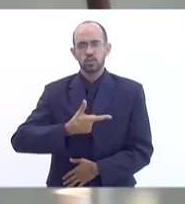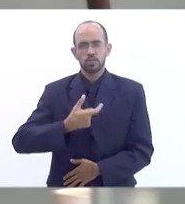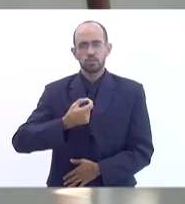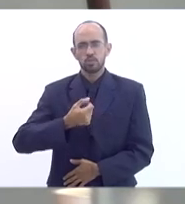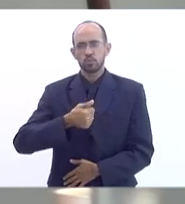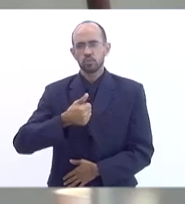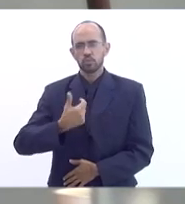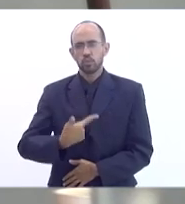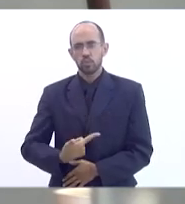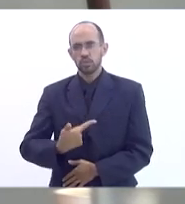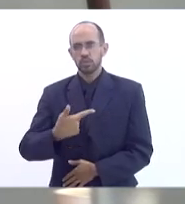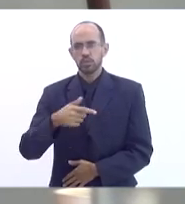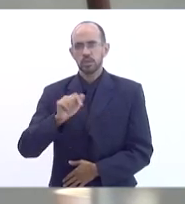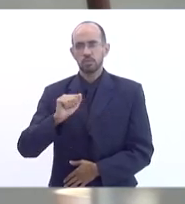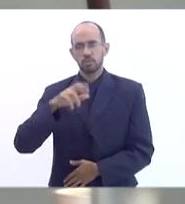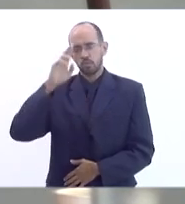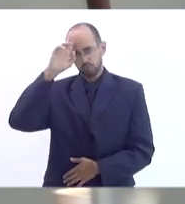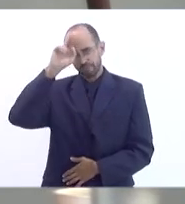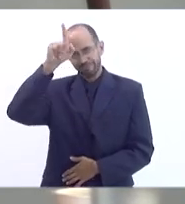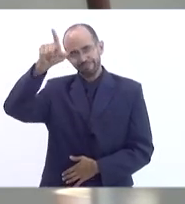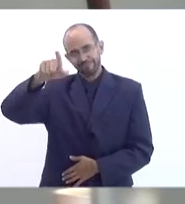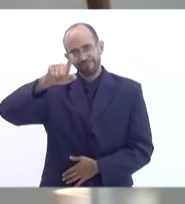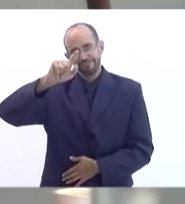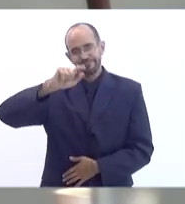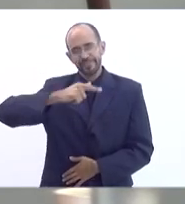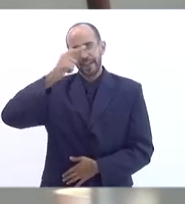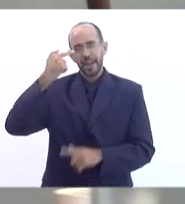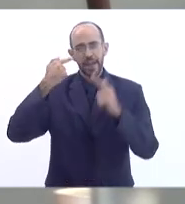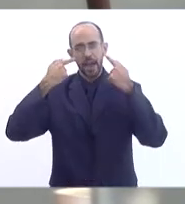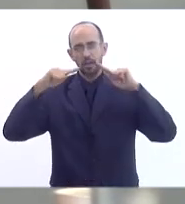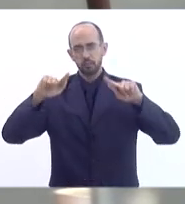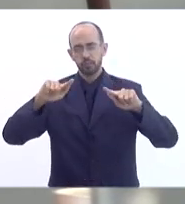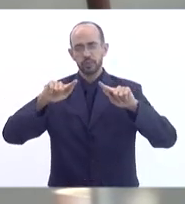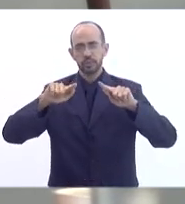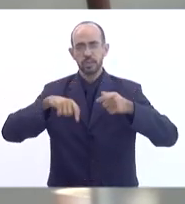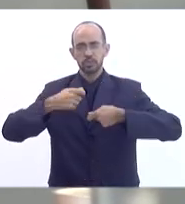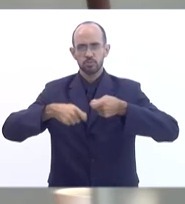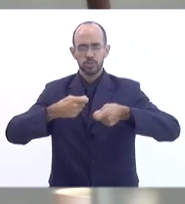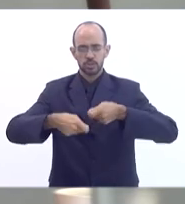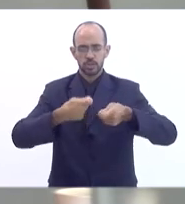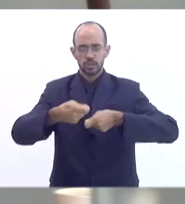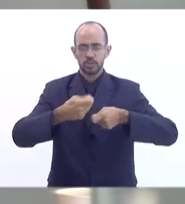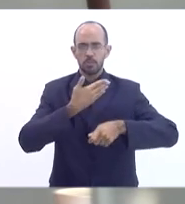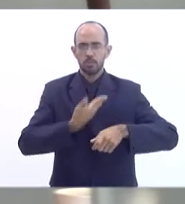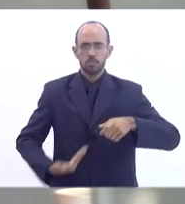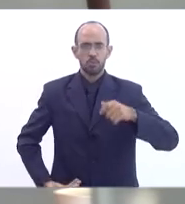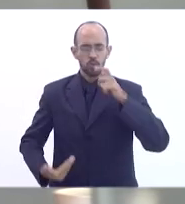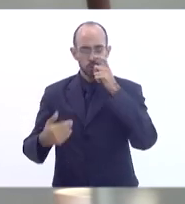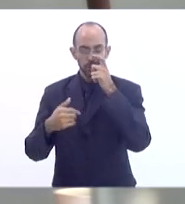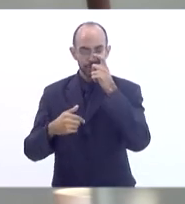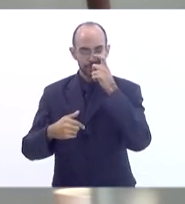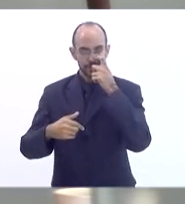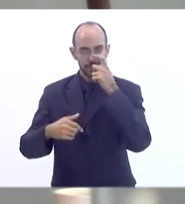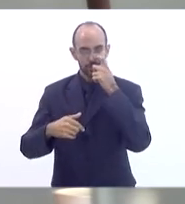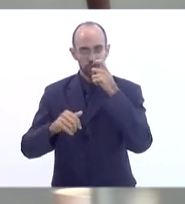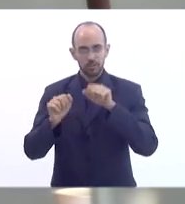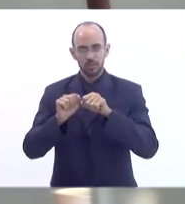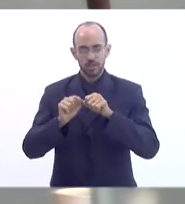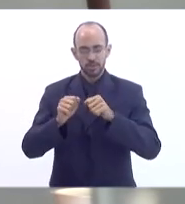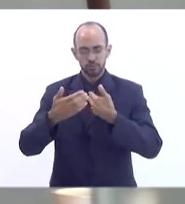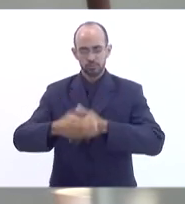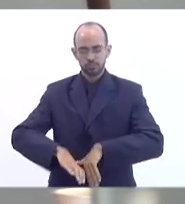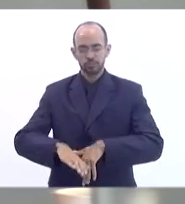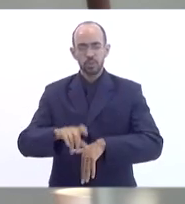por equívoco gravíssimo da administração pública foram realizando concursos excessivos sem exaure os